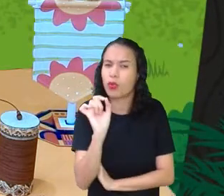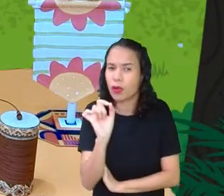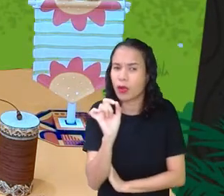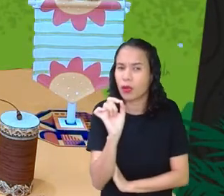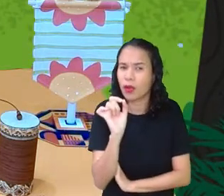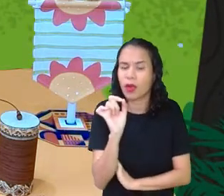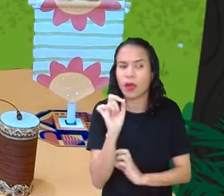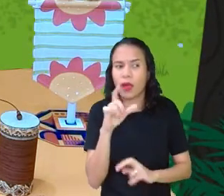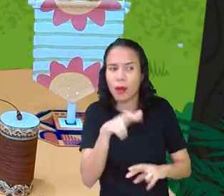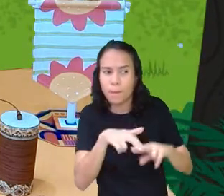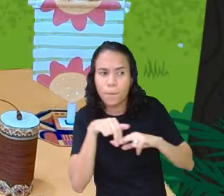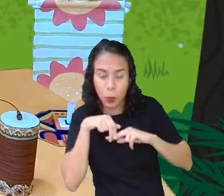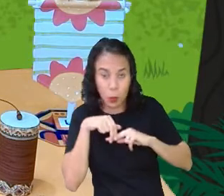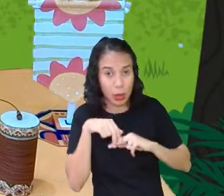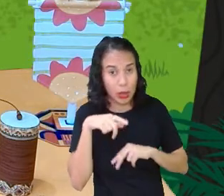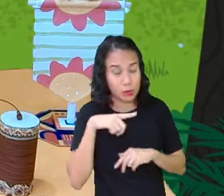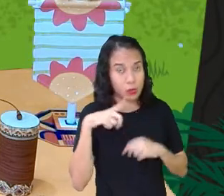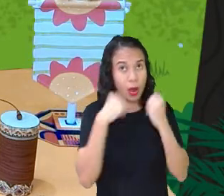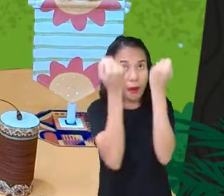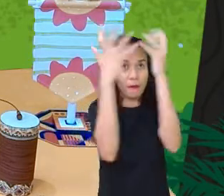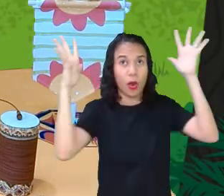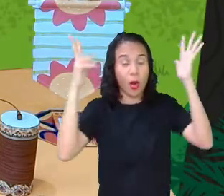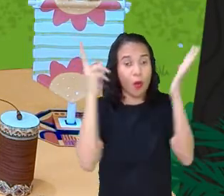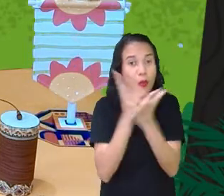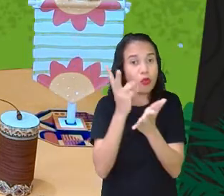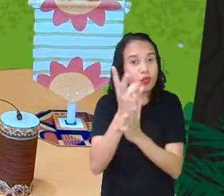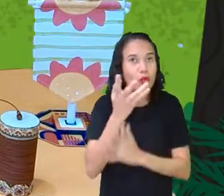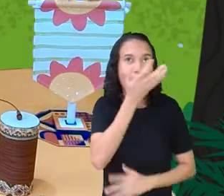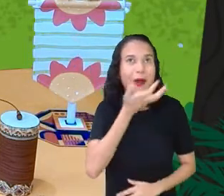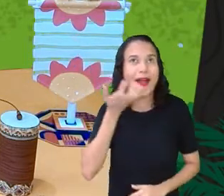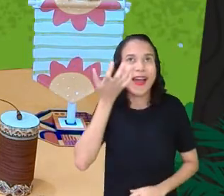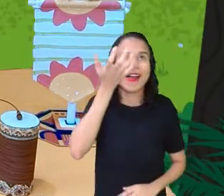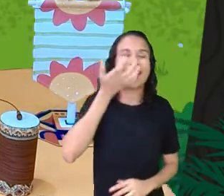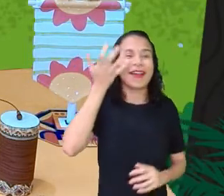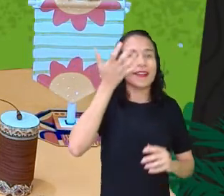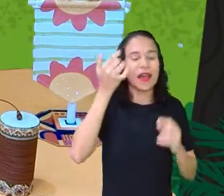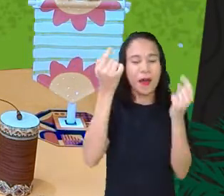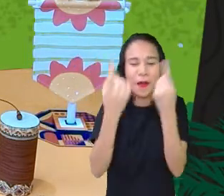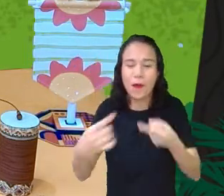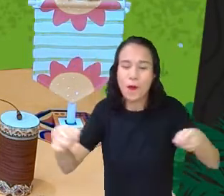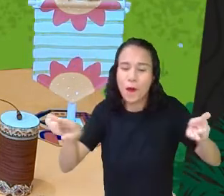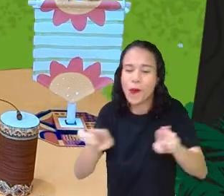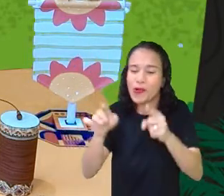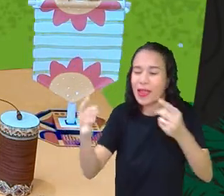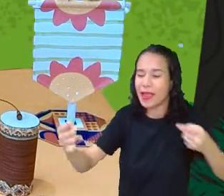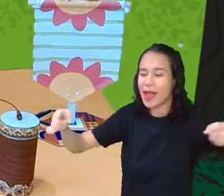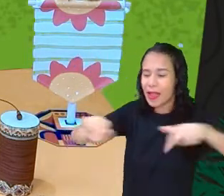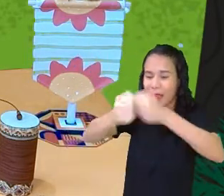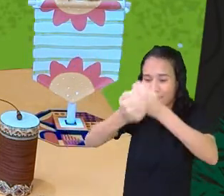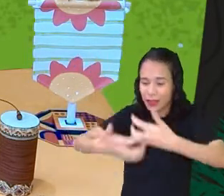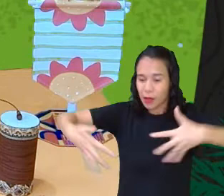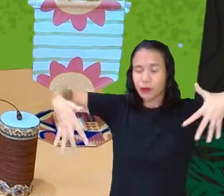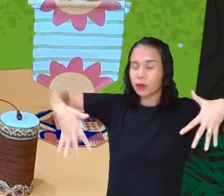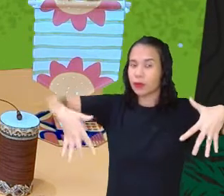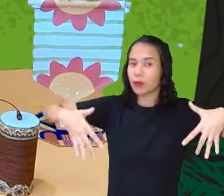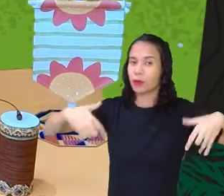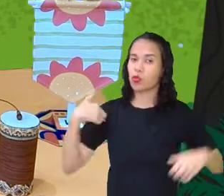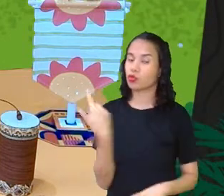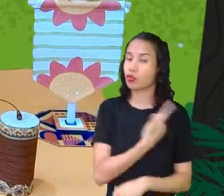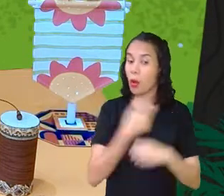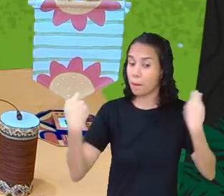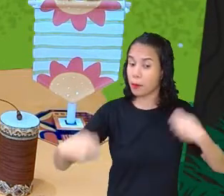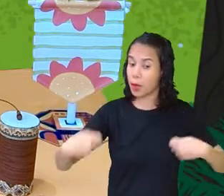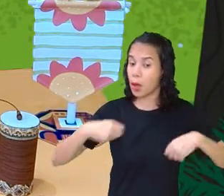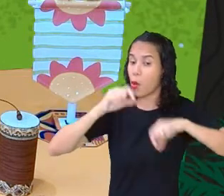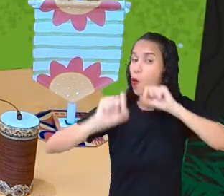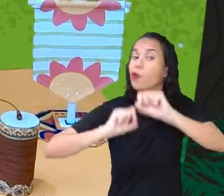que essa floresta continue tocando, para que essa orquestra nunca pare a sua música, o que é que nós devemos